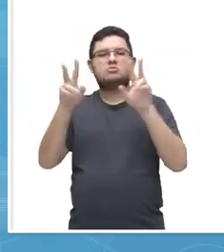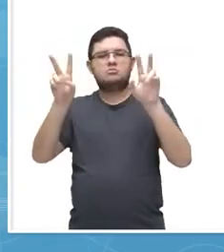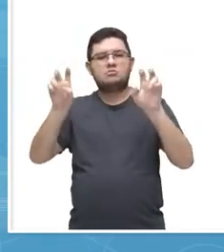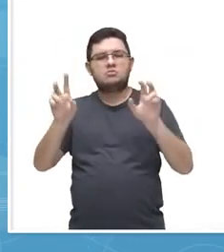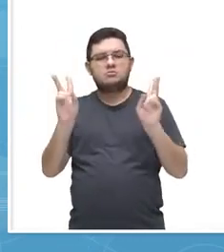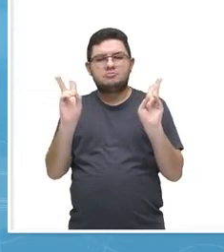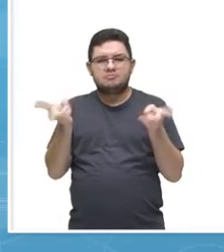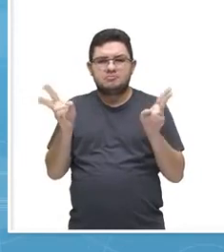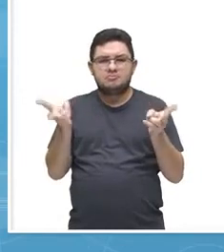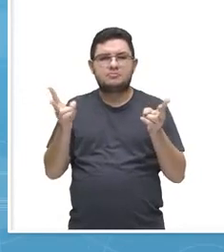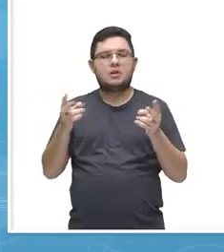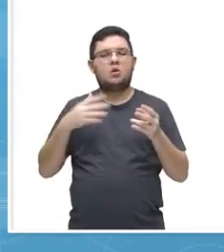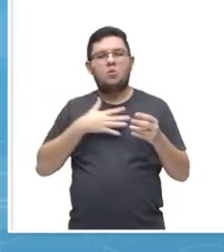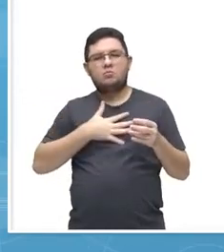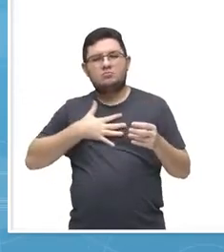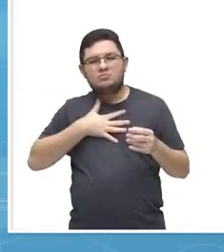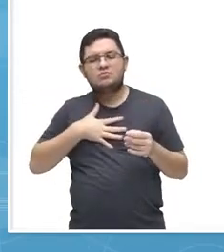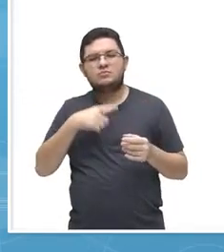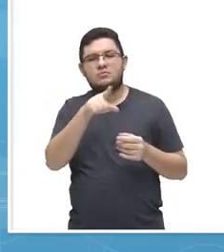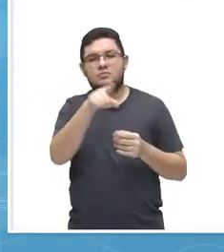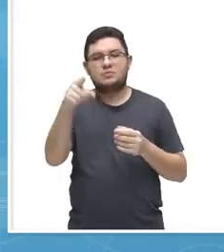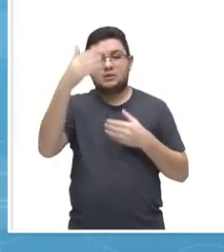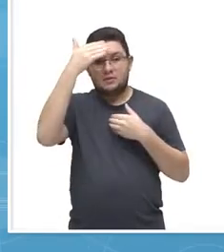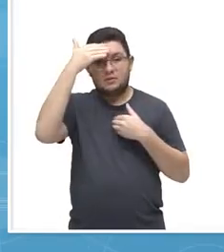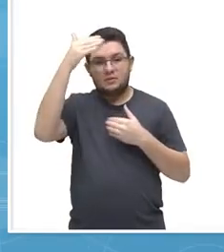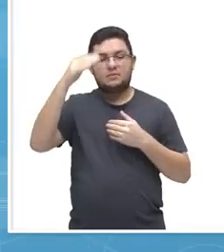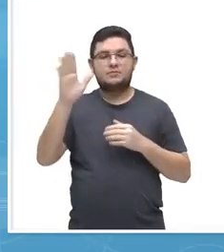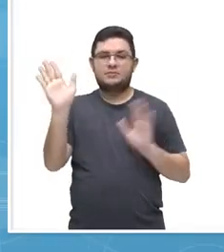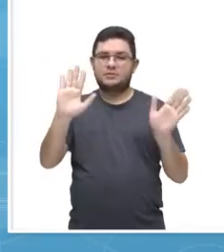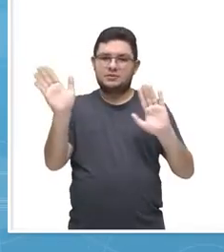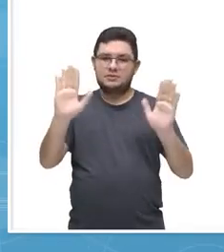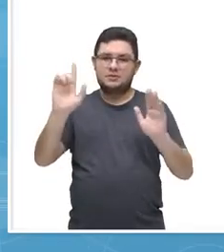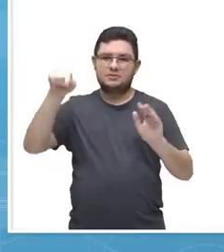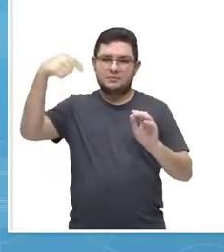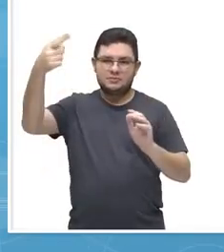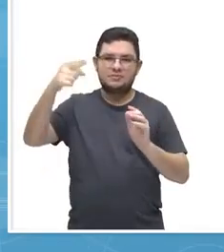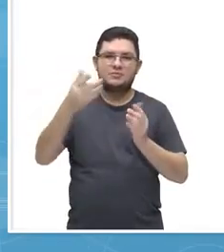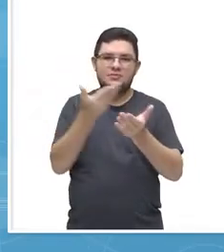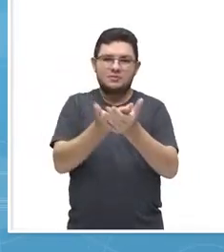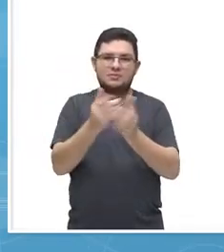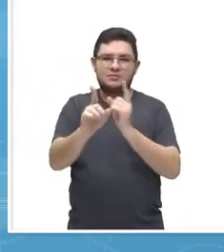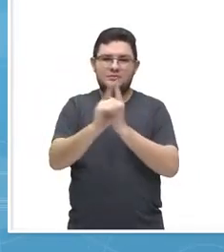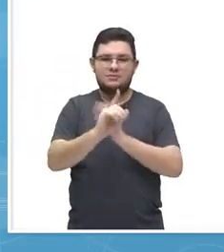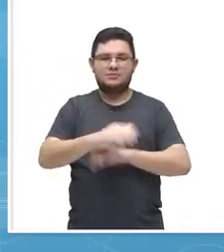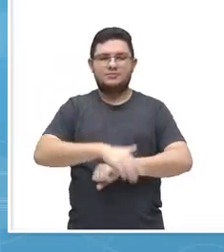Gostei muito de vocês, thank you so much, a gente se vê na próxima aula, bye!